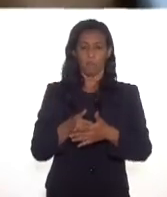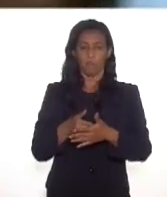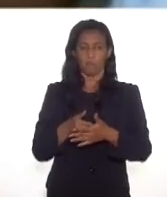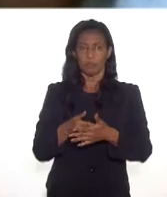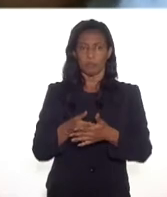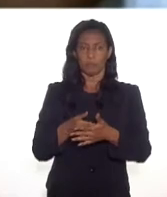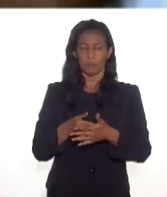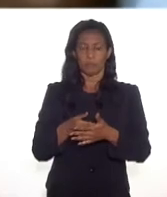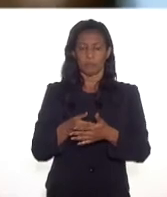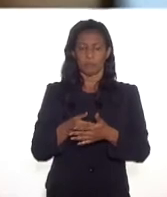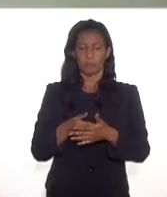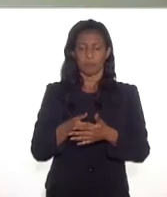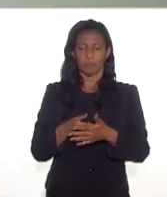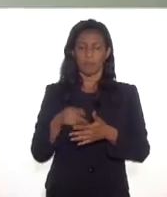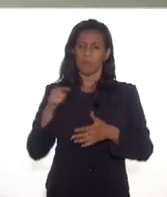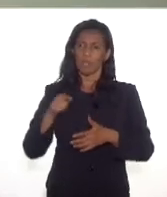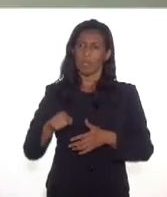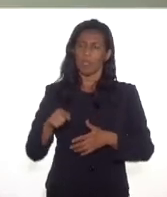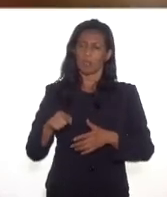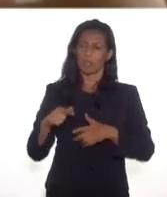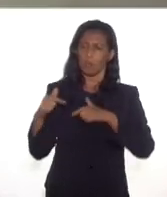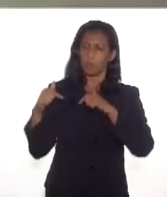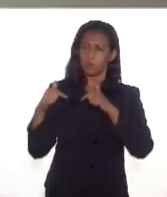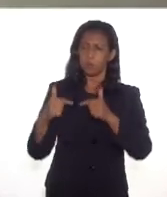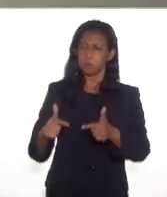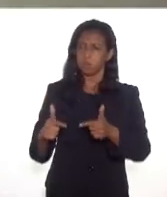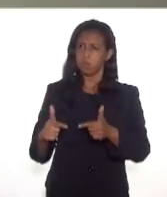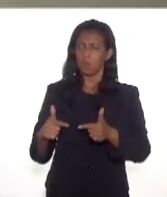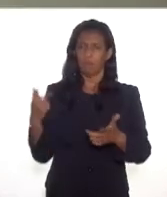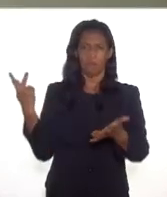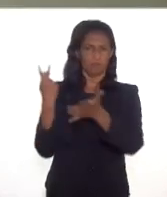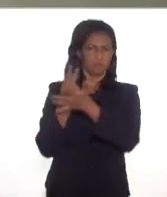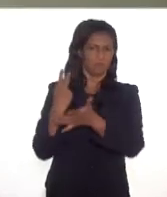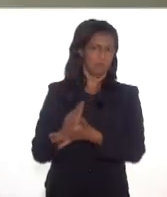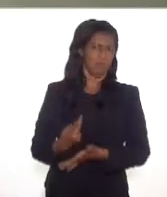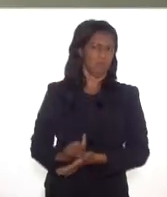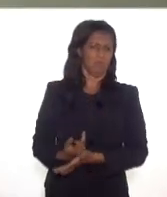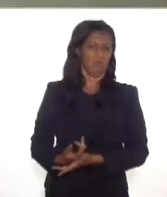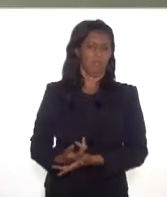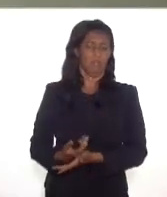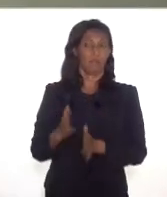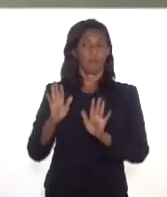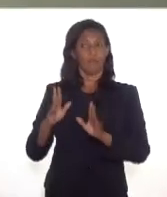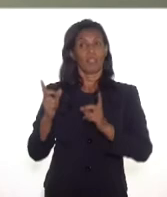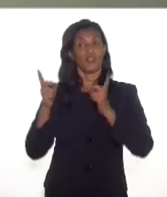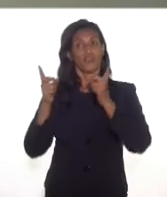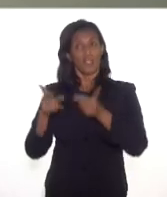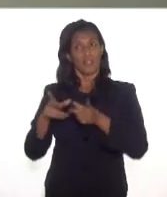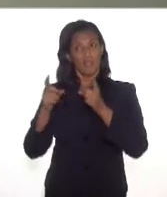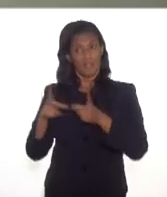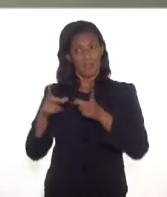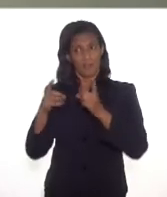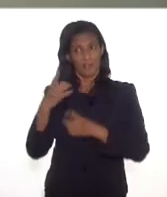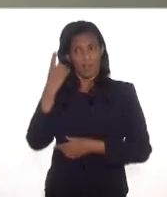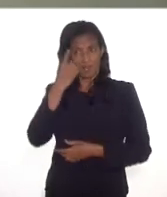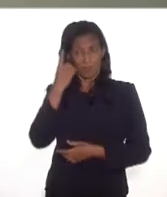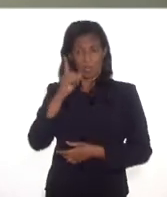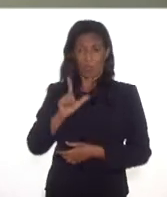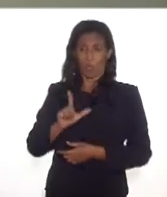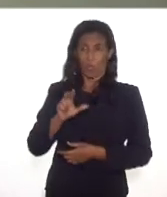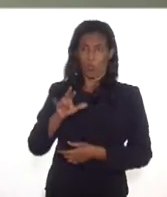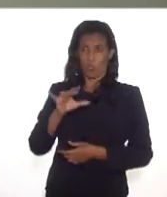essa questão tão descabida. Mas venderam, deputada Lucinha, mas